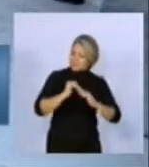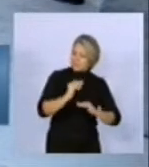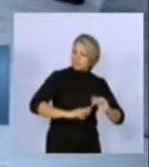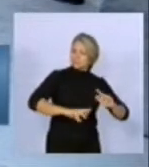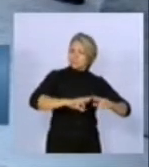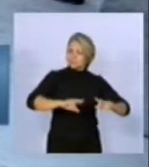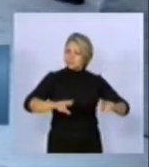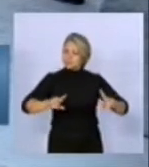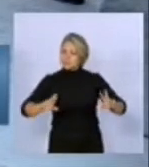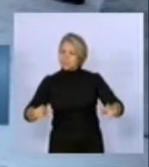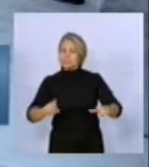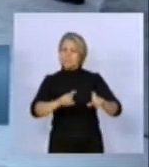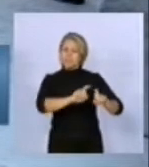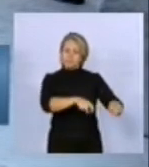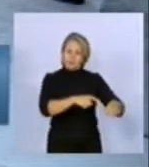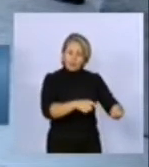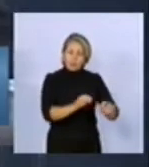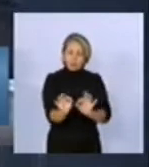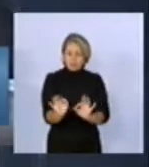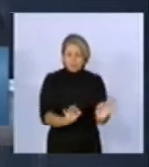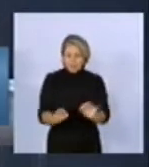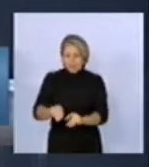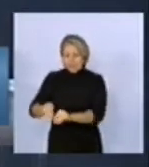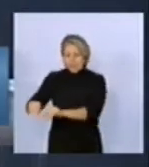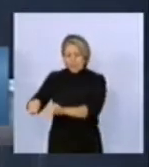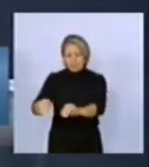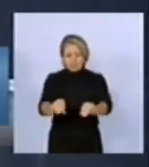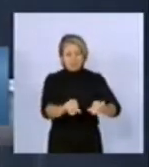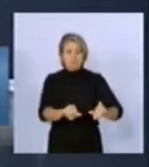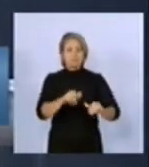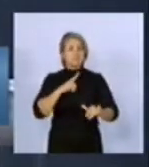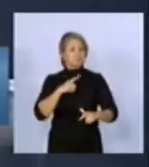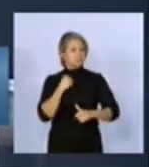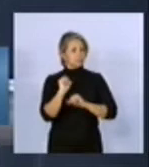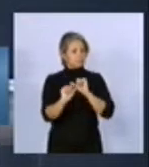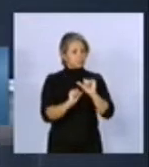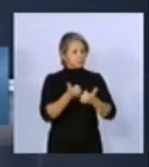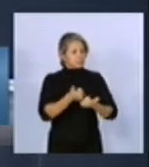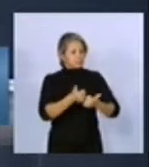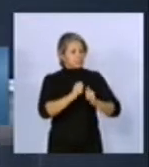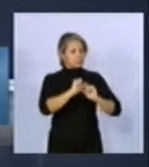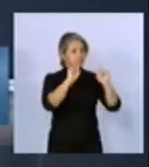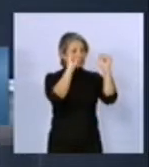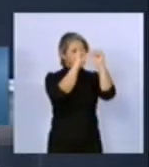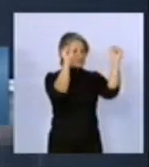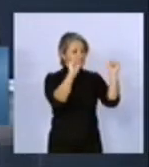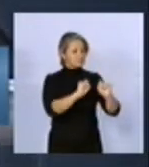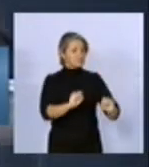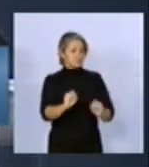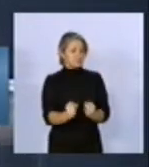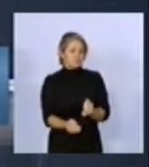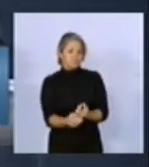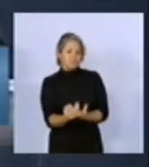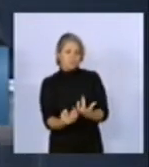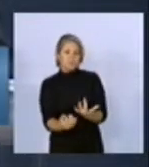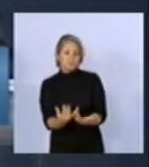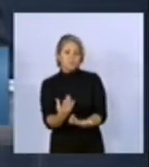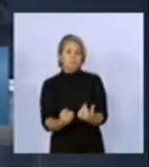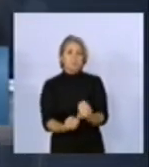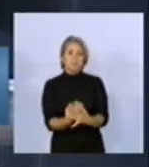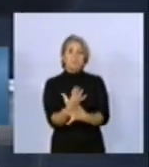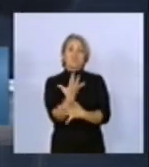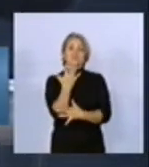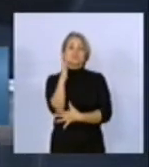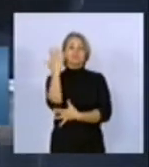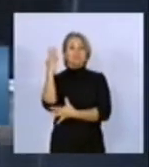agronômicas a primeira o preparo do solo tem que haver tudo uma mudança da sistemática de plantio que até então era realizada